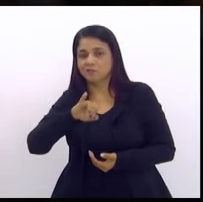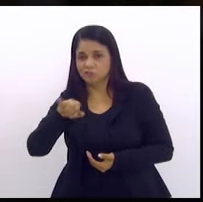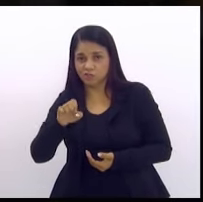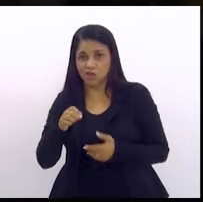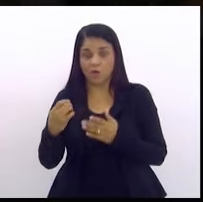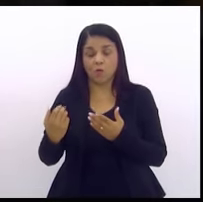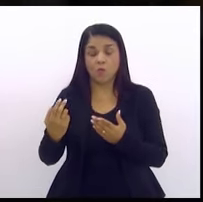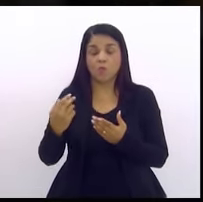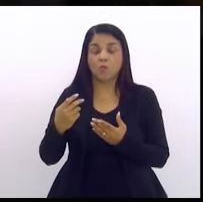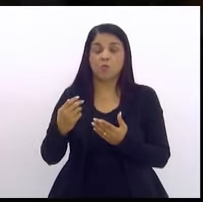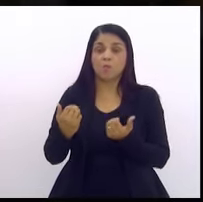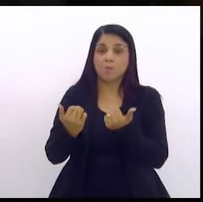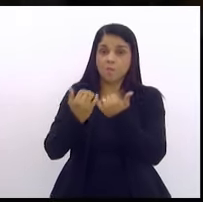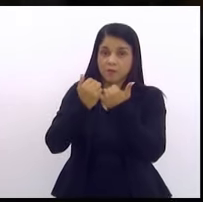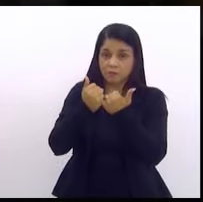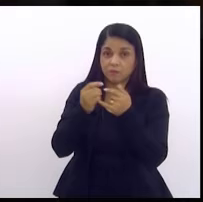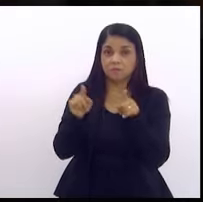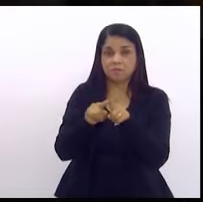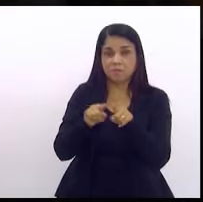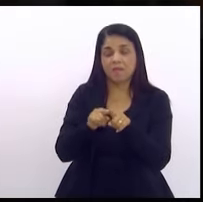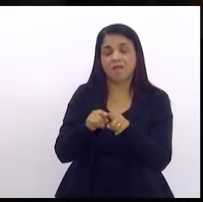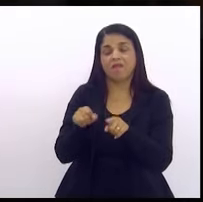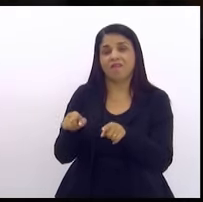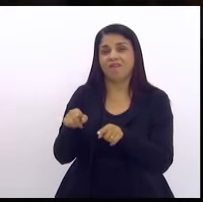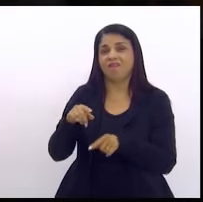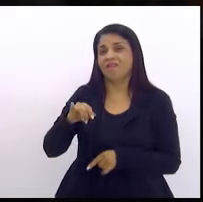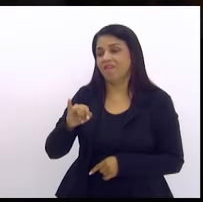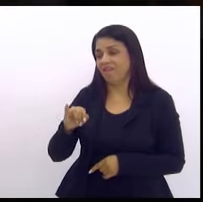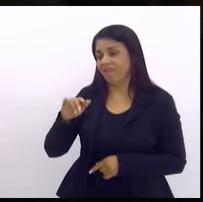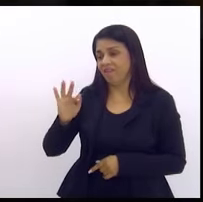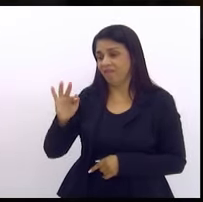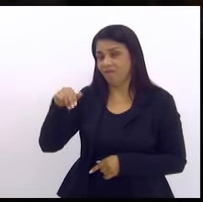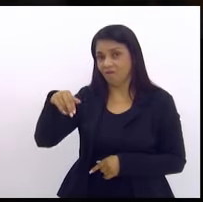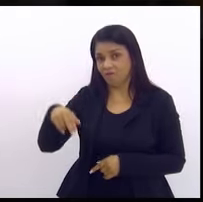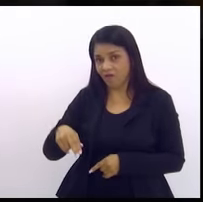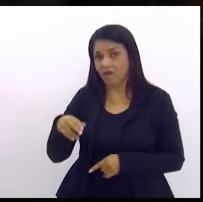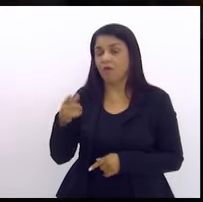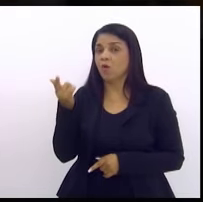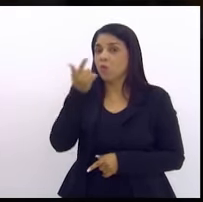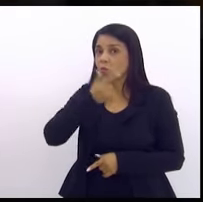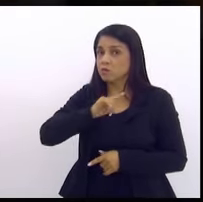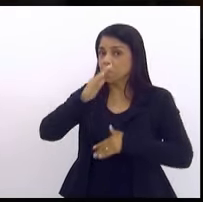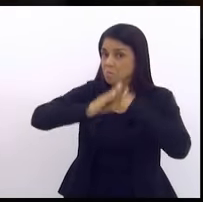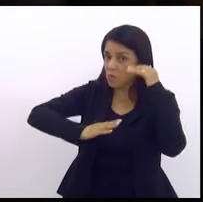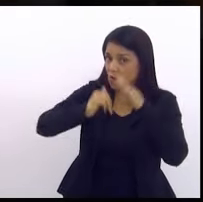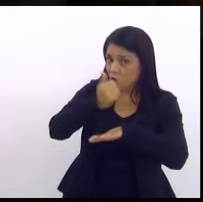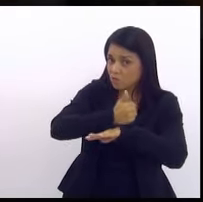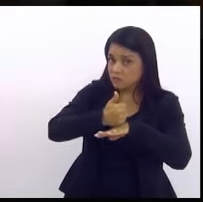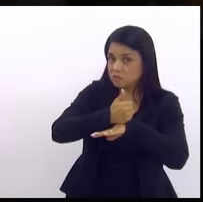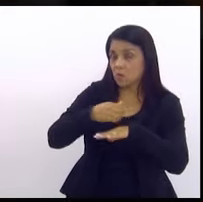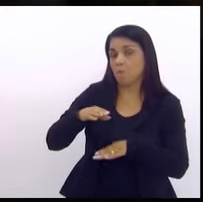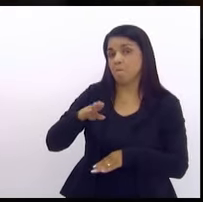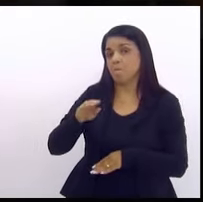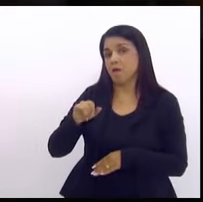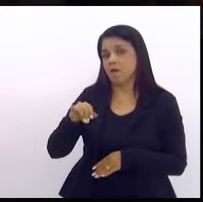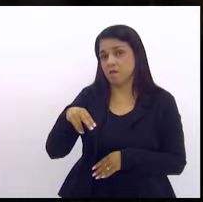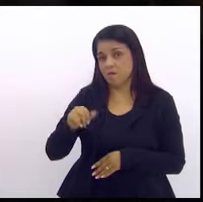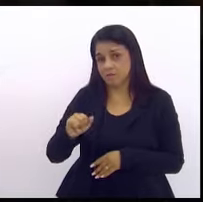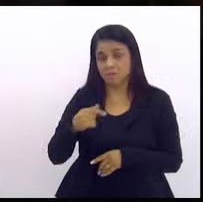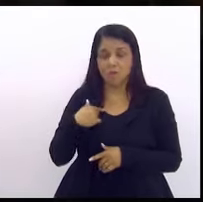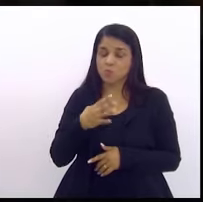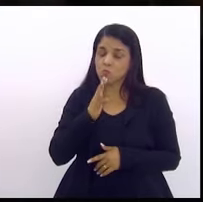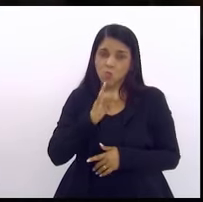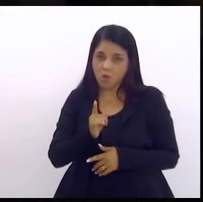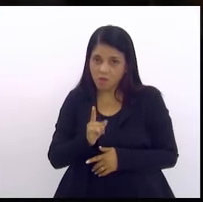pelo IPHAN, porque hoje a gente tem o IPHAN reconhecendo o ofício das baianas do acarajé, mas que não reconhece, não